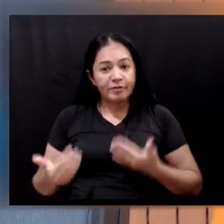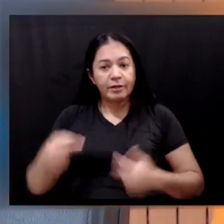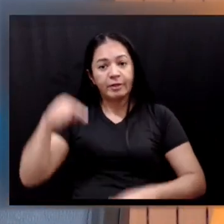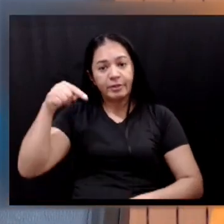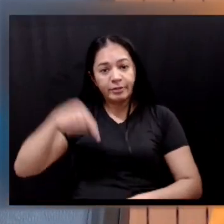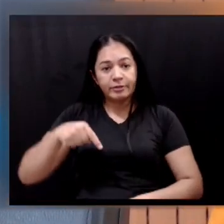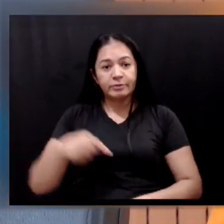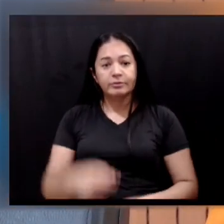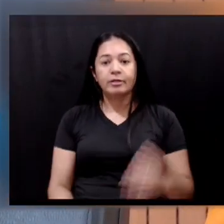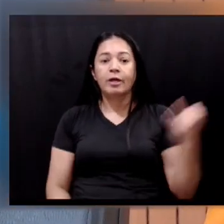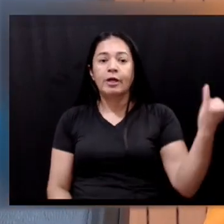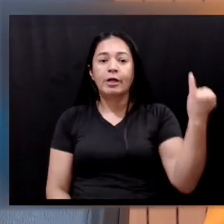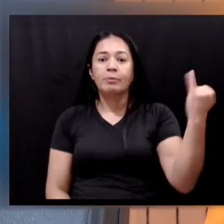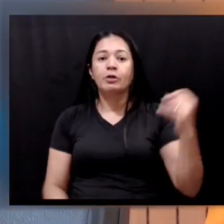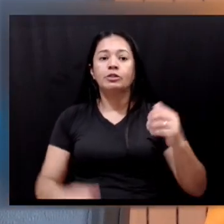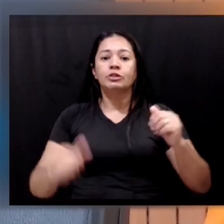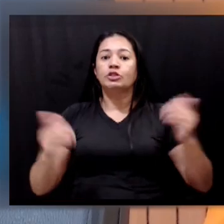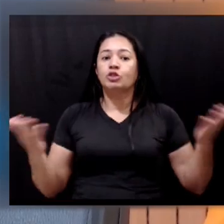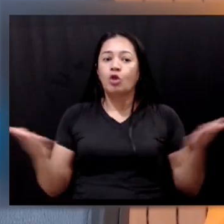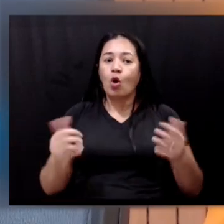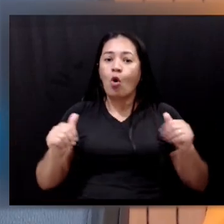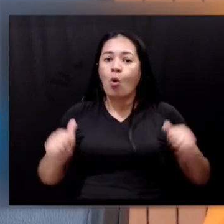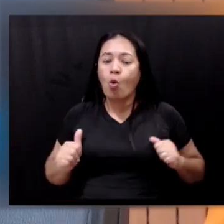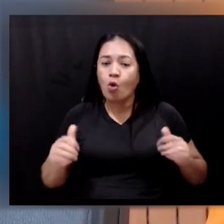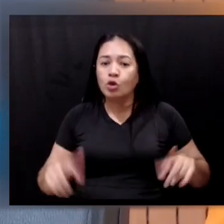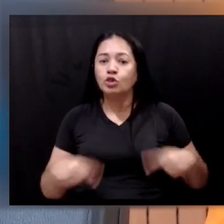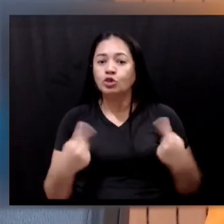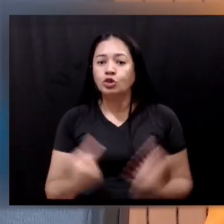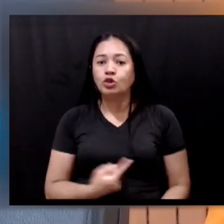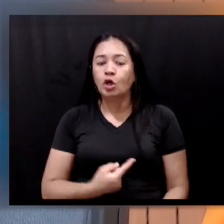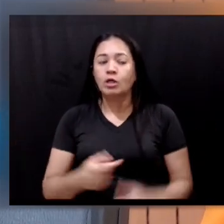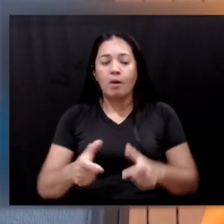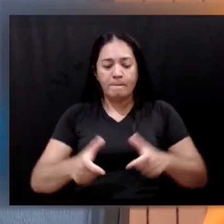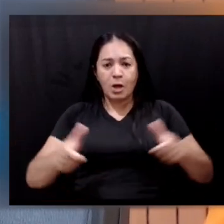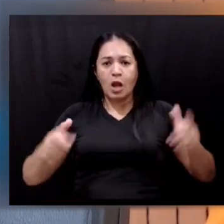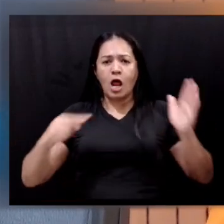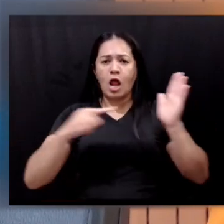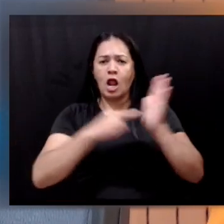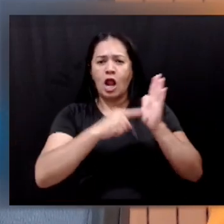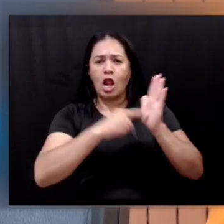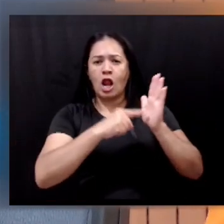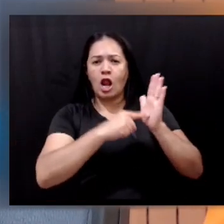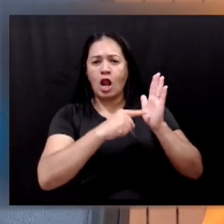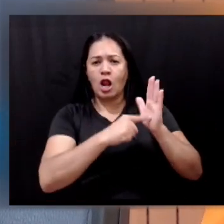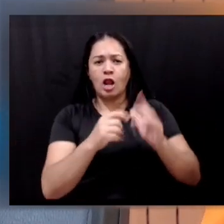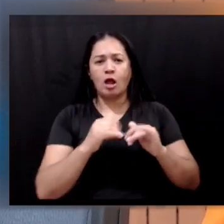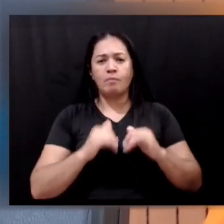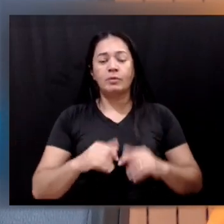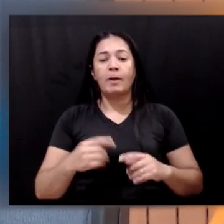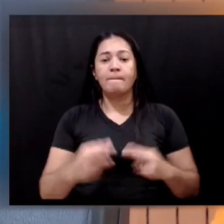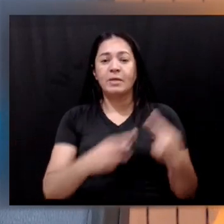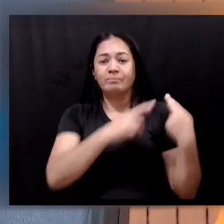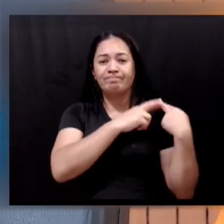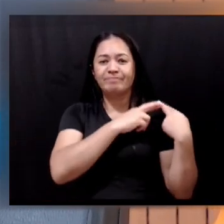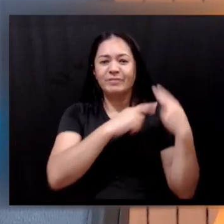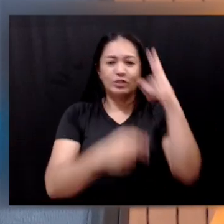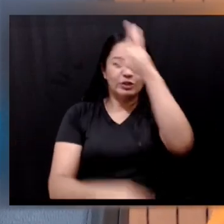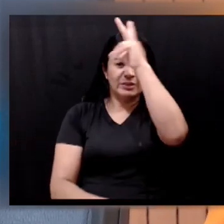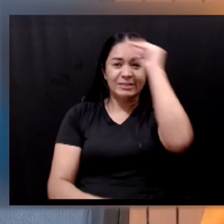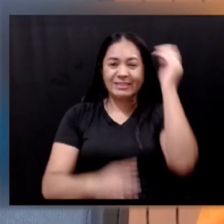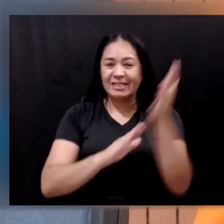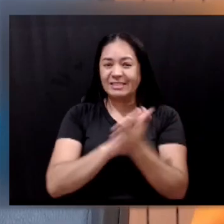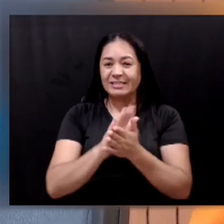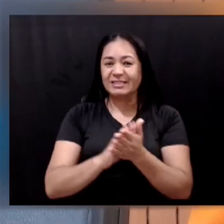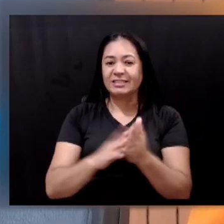atividade hoje para a gente aumentar a denúncia sobre a irresponsabilidade da prefeitura em relação a esse tema.